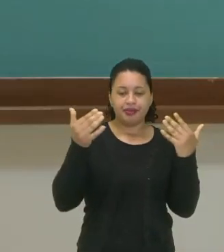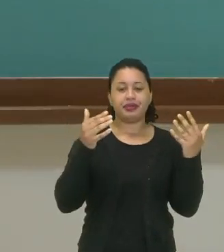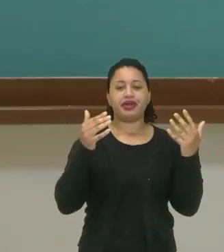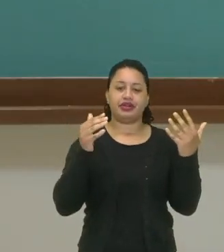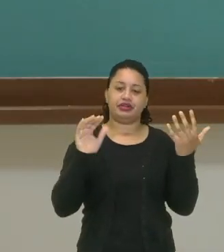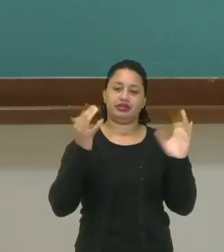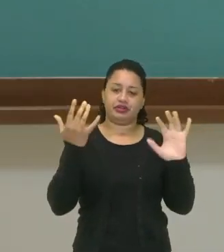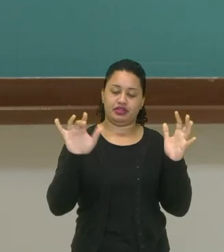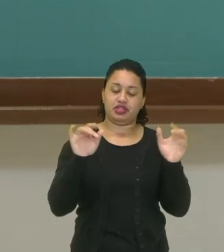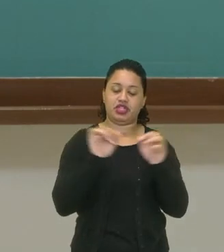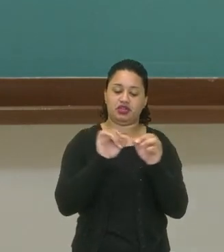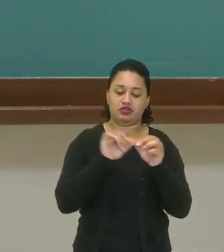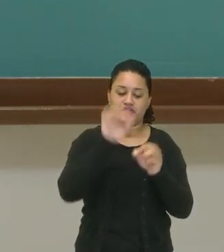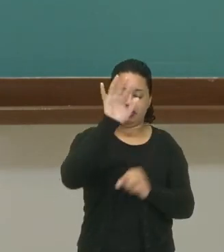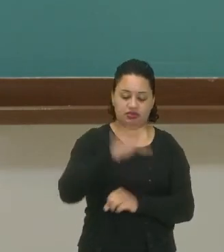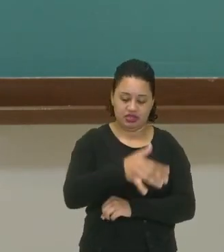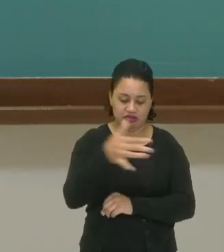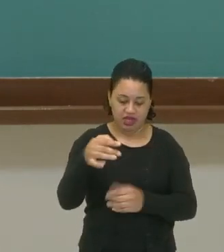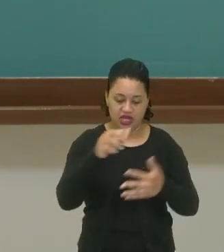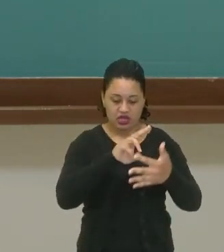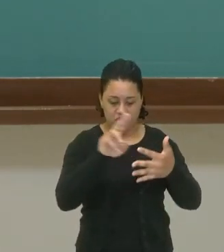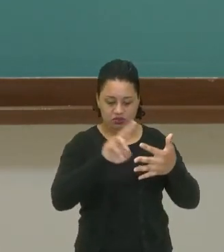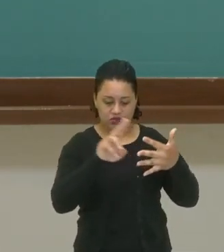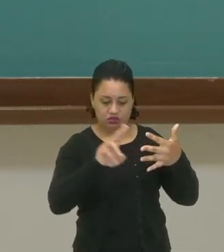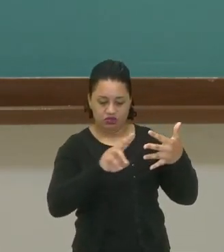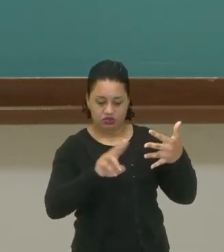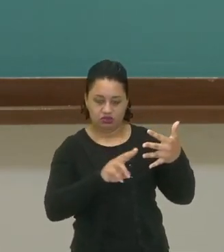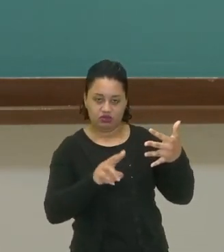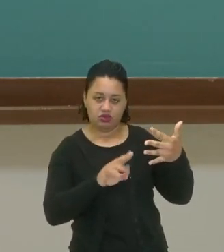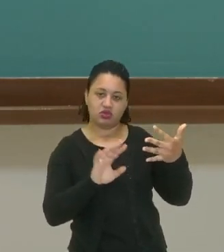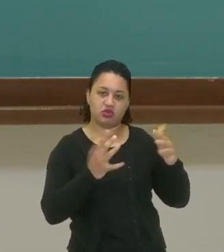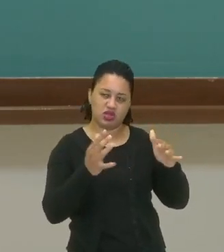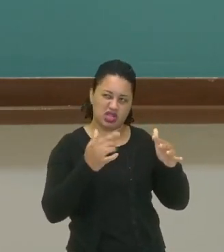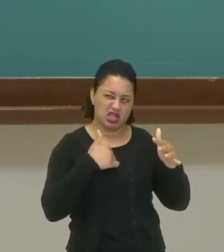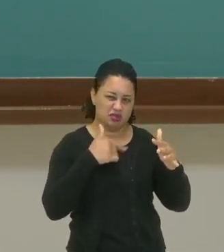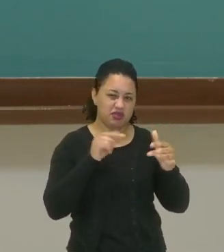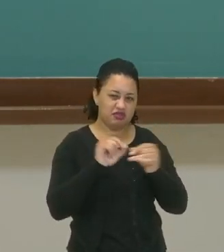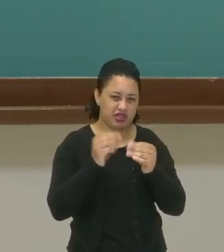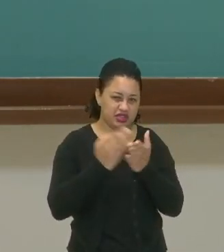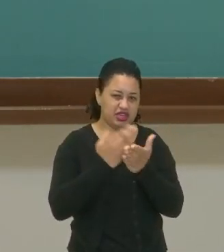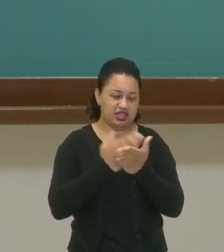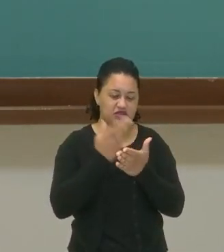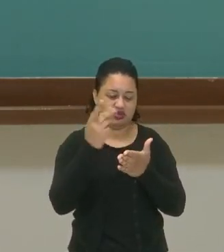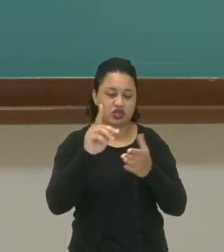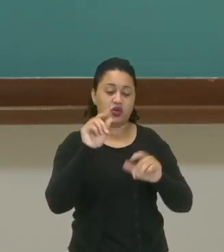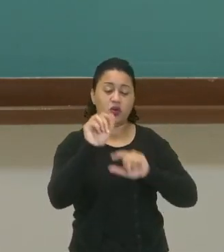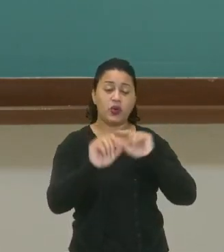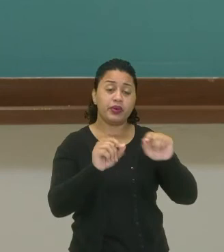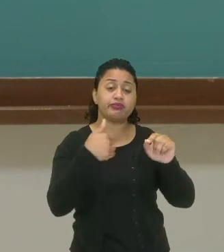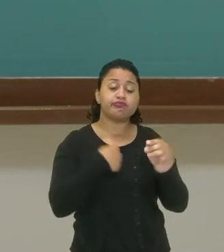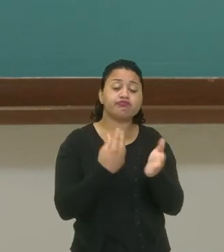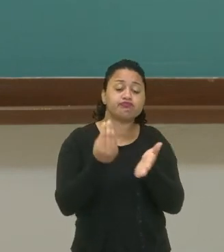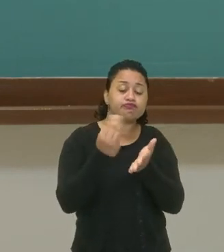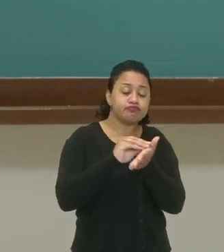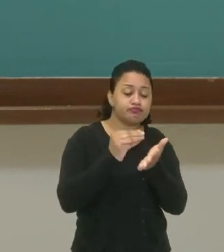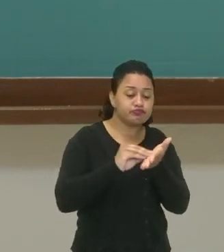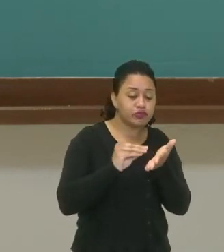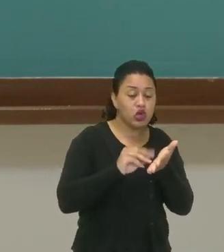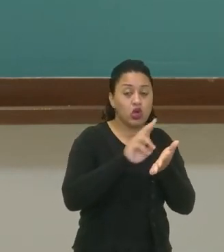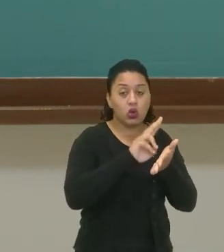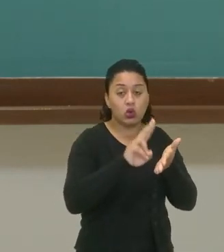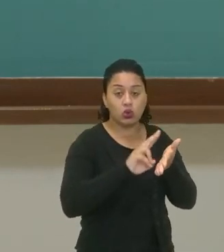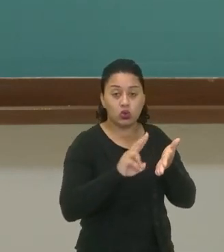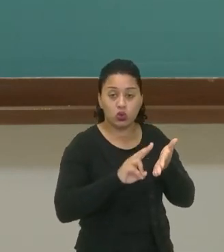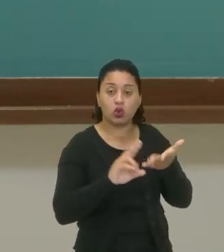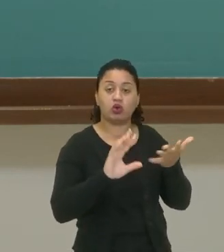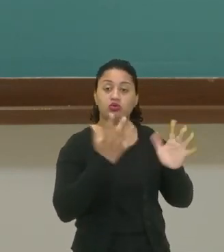você vai elaborar então aí um quadro, passem no seu caderno, vai dar mais ou menos metade da folha do seu caderno, colocando de um lado, né, na primeira coluna,